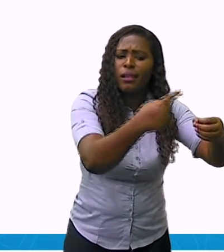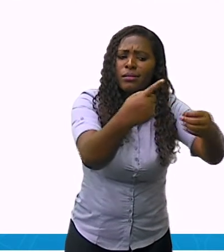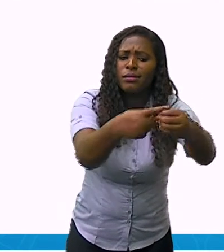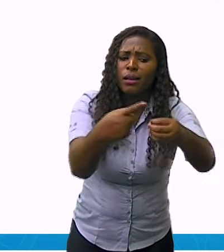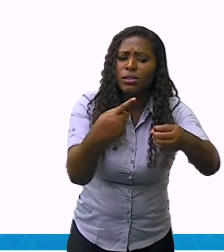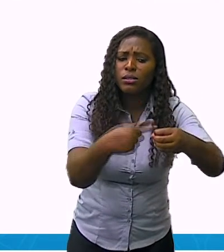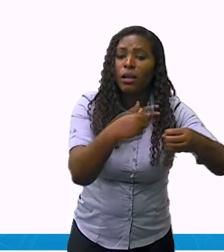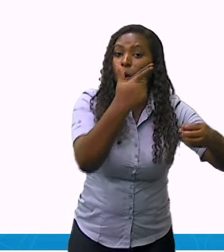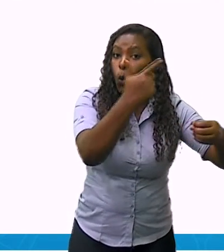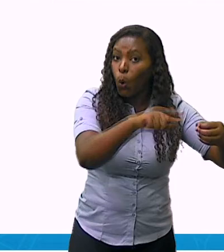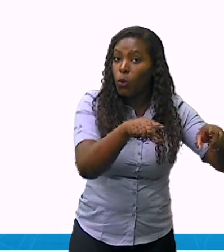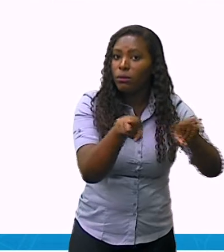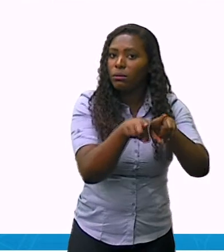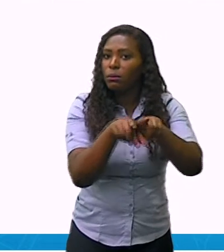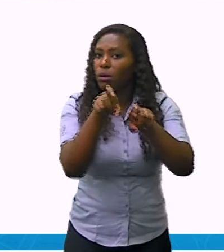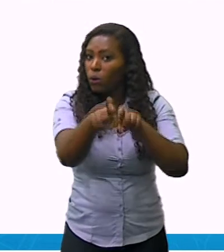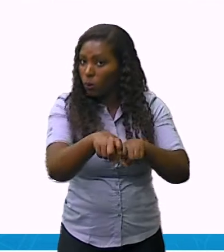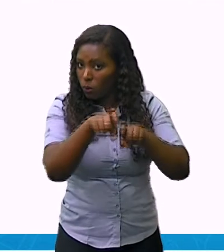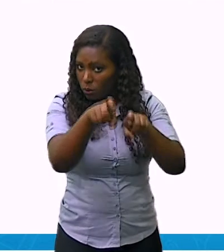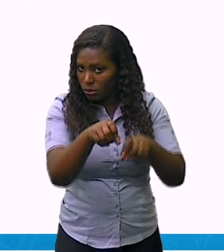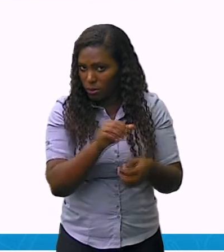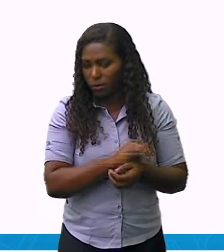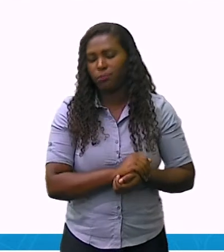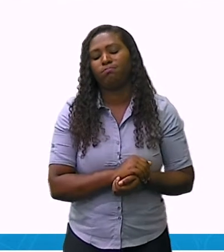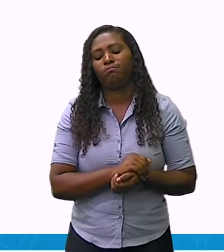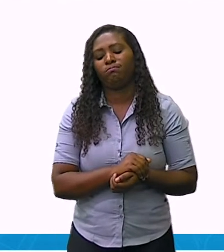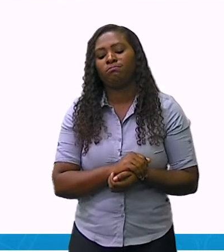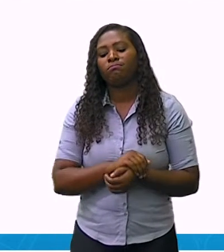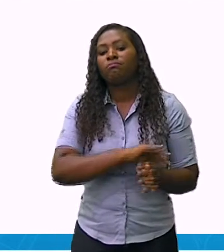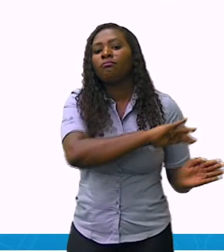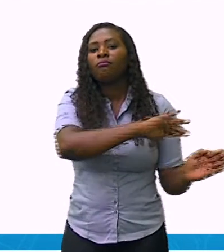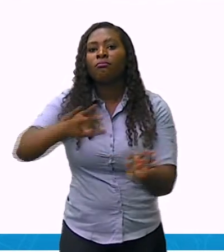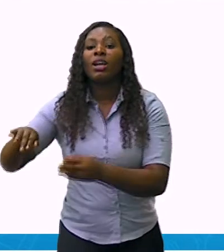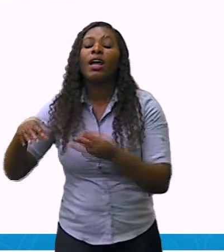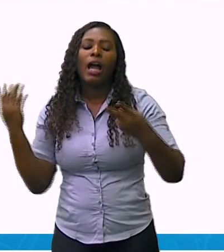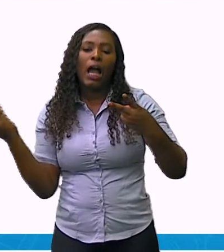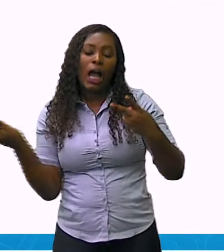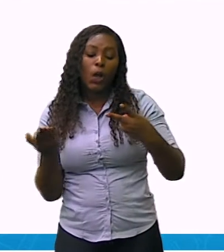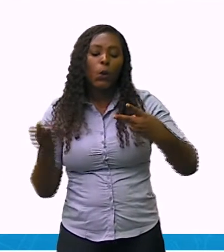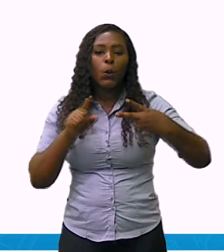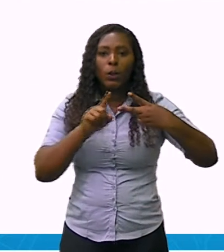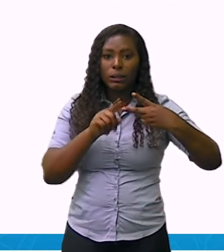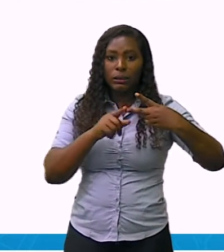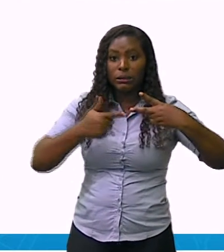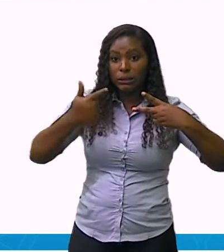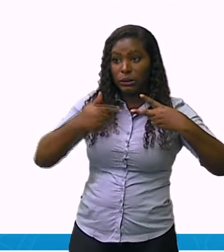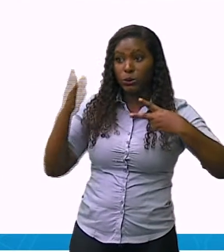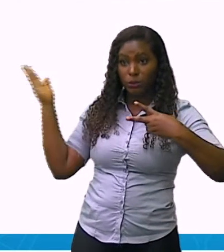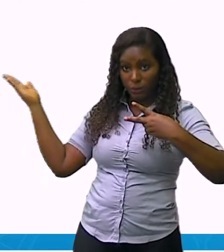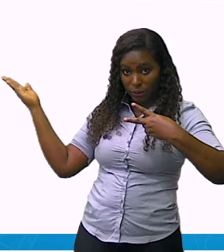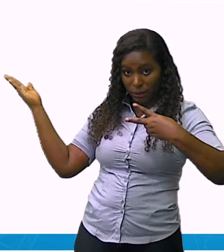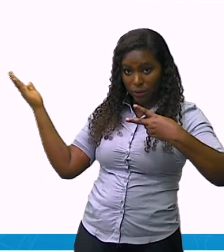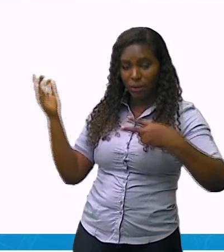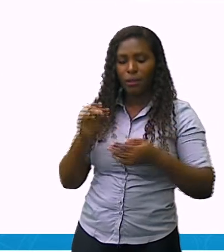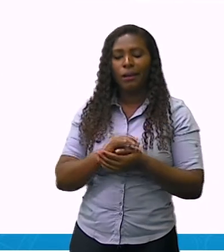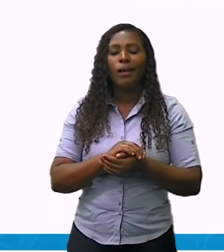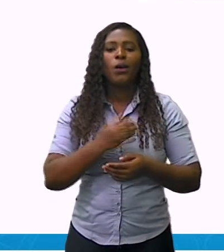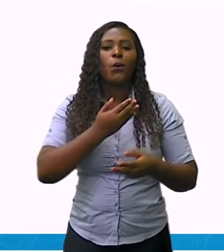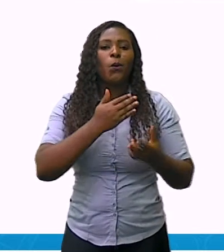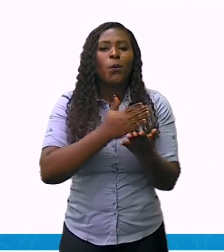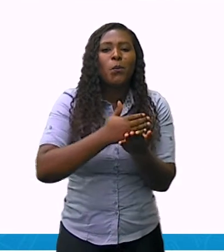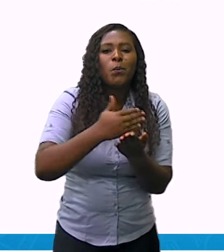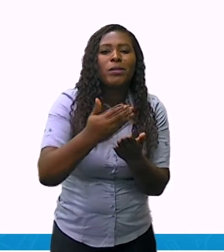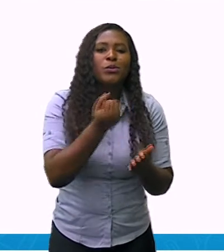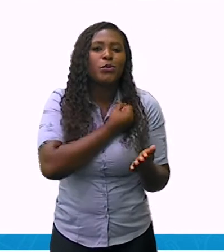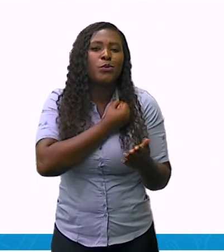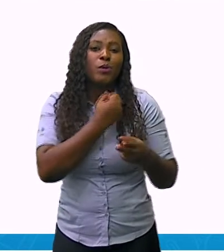rodovias longitudinais começam com o algarismo 1. Elas são rodovias